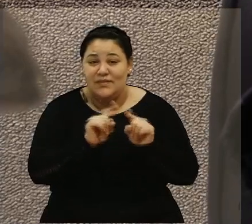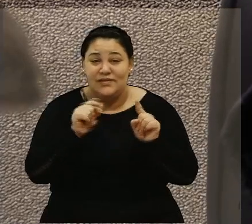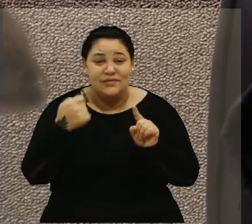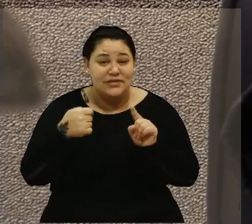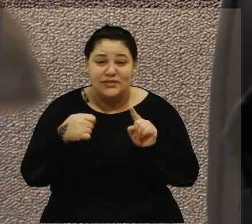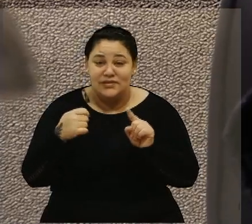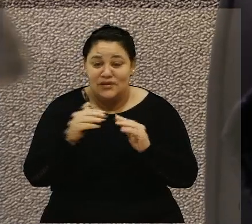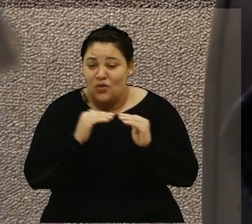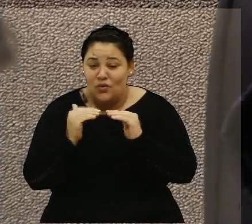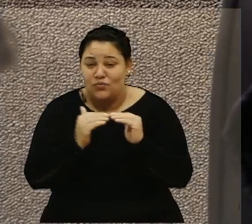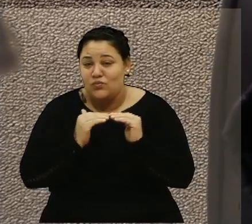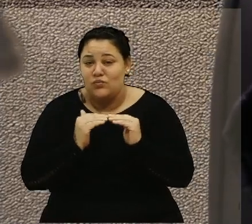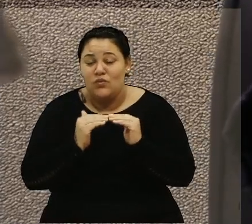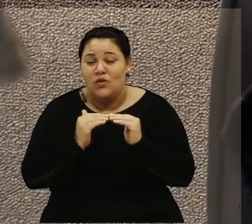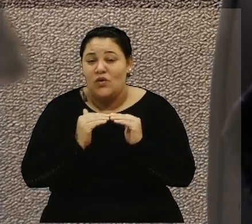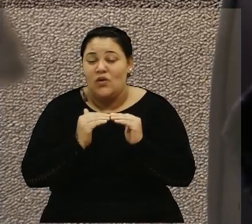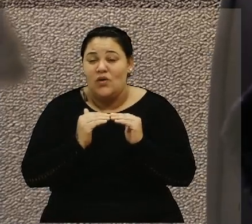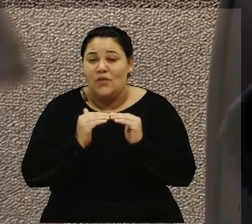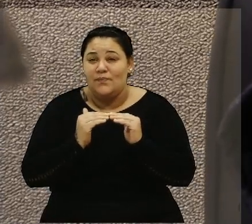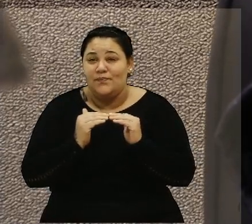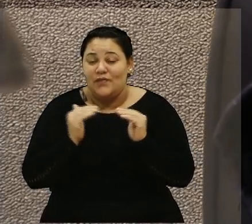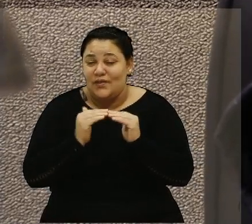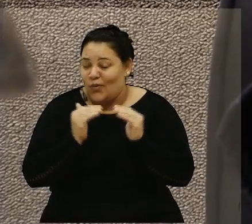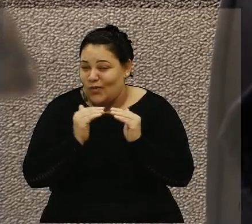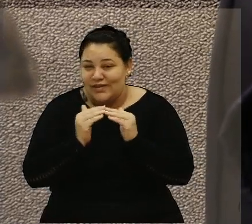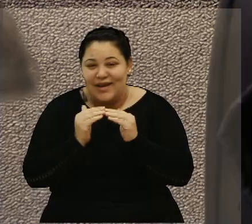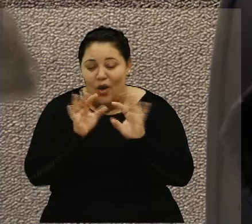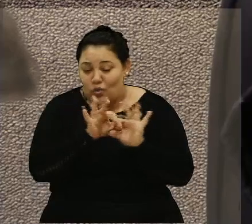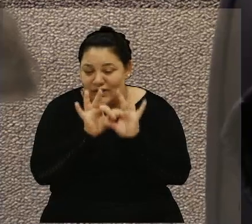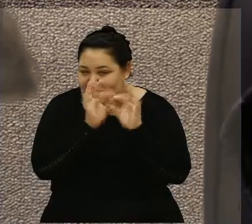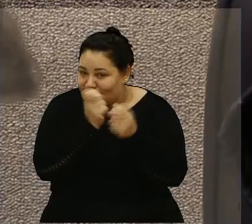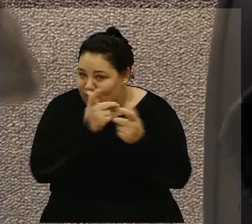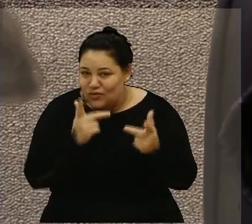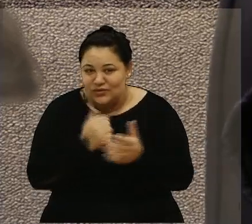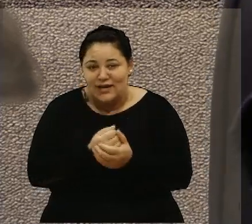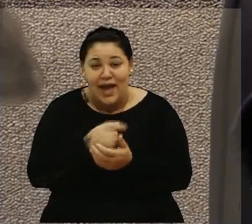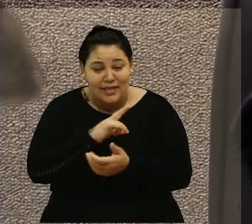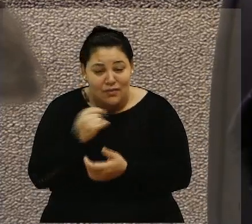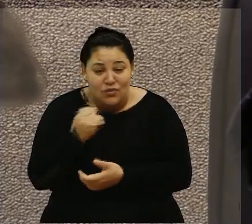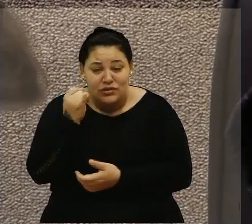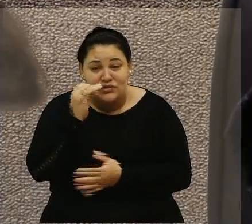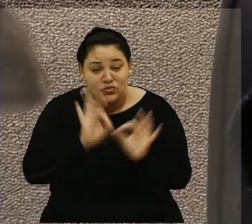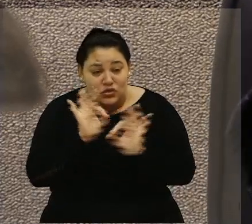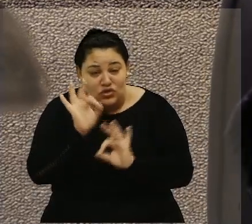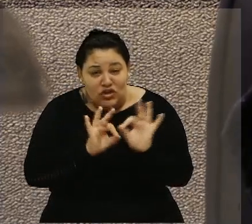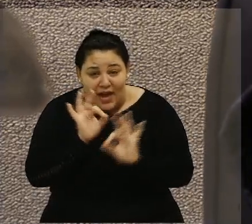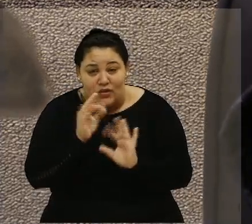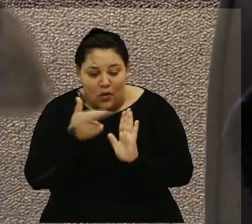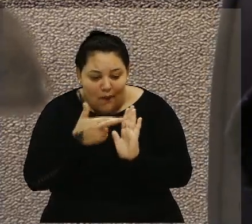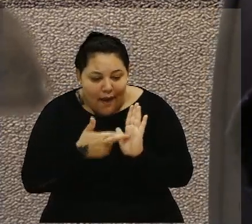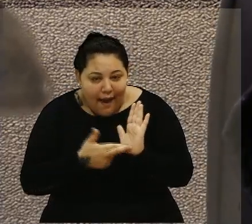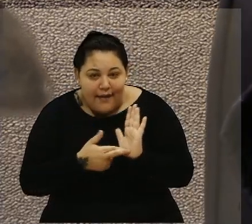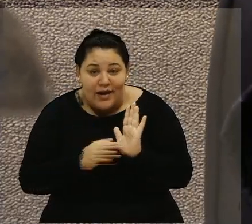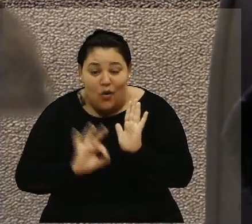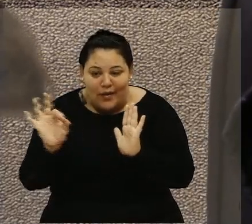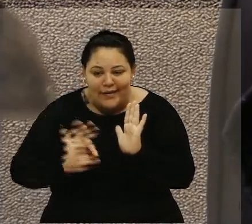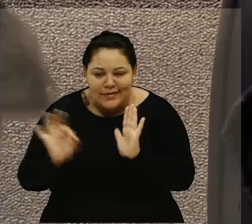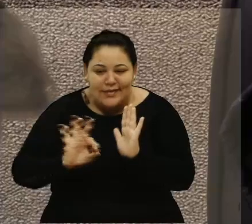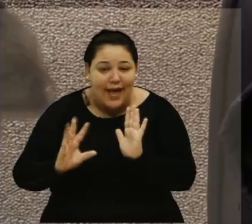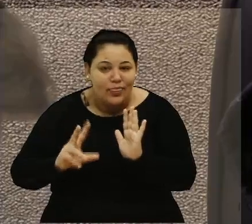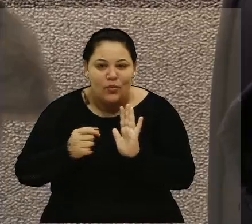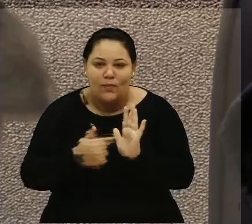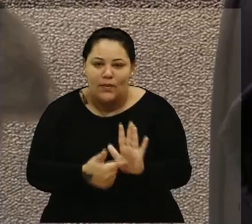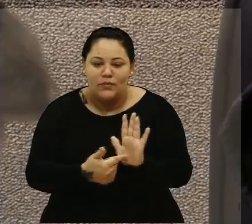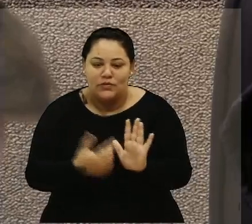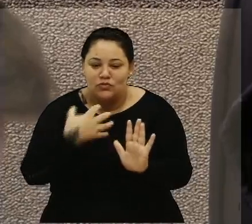E aí vem a importância, por exemplo, do planejamento e dos projetos que vão necessariamente, a partir das definições do município,